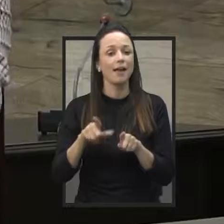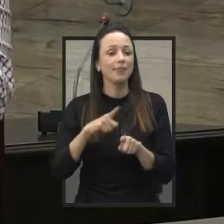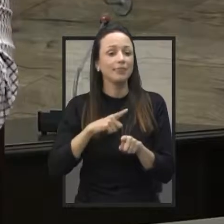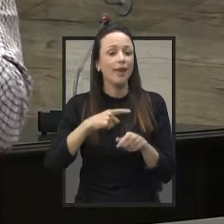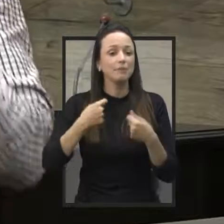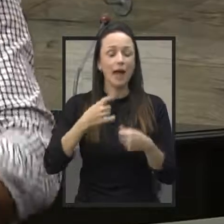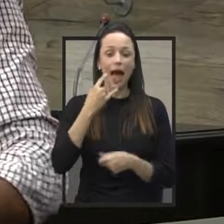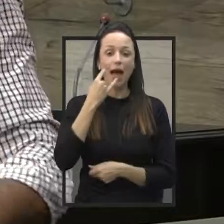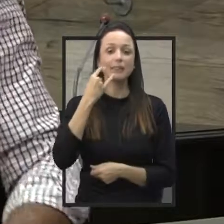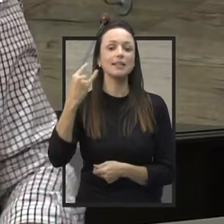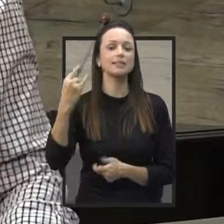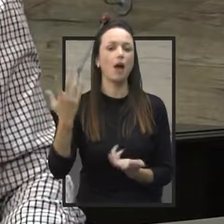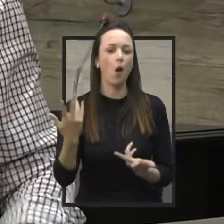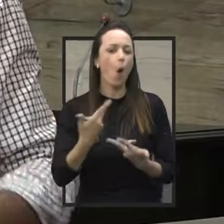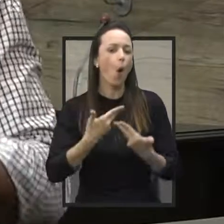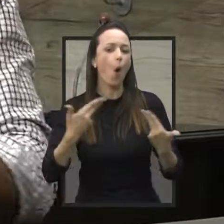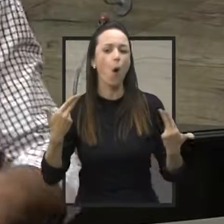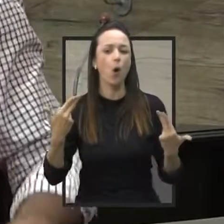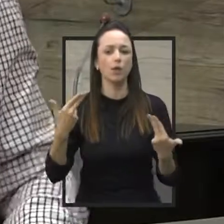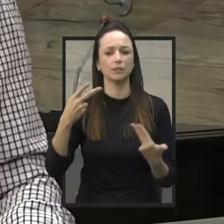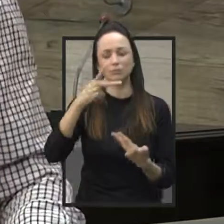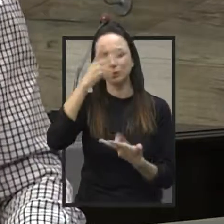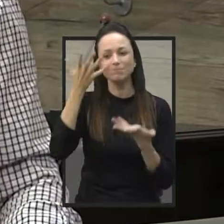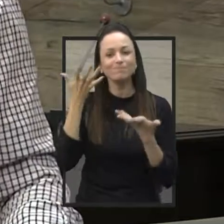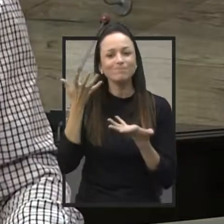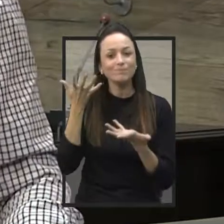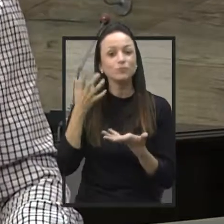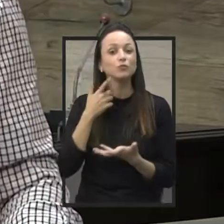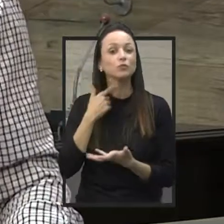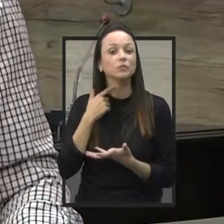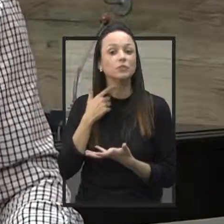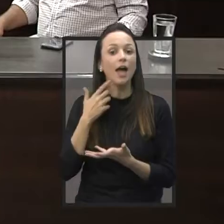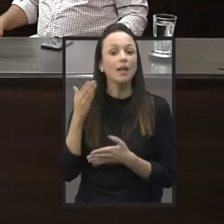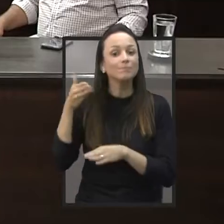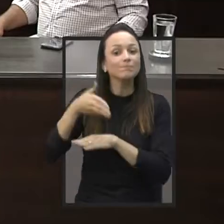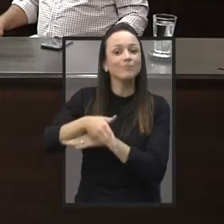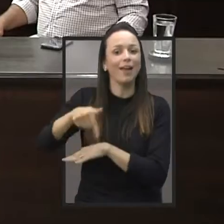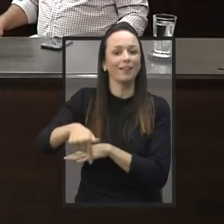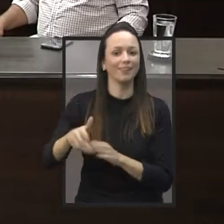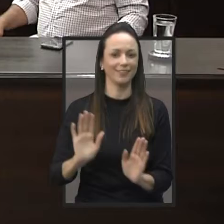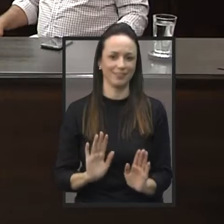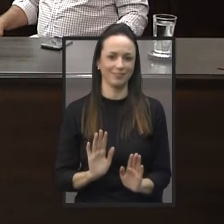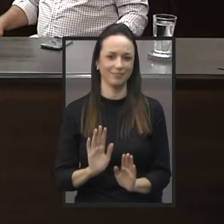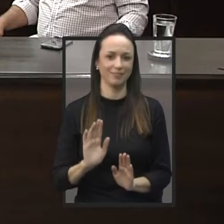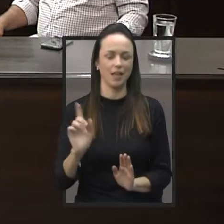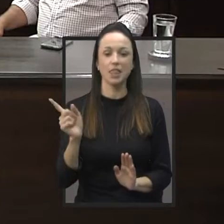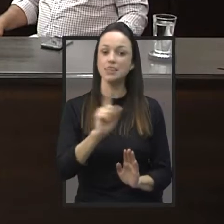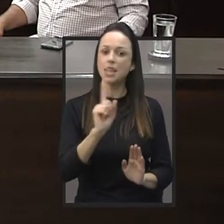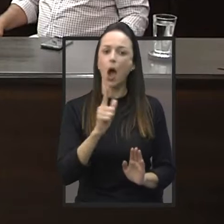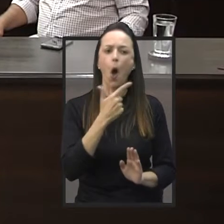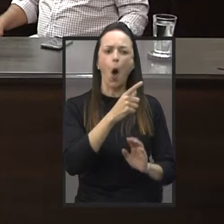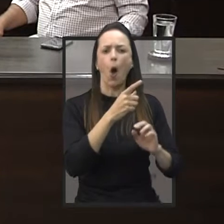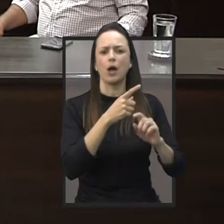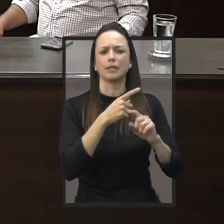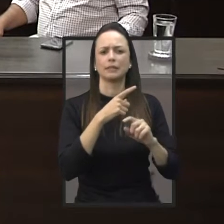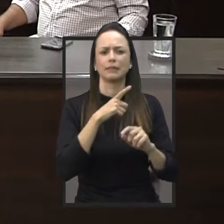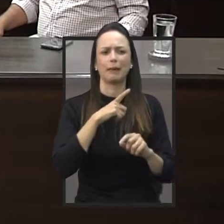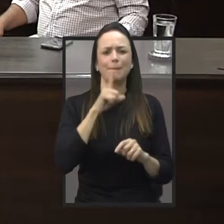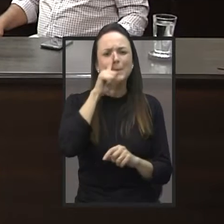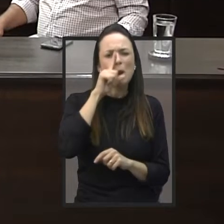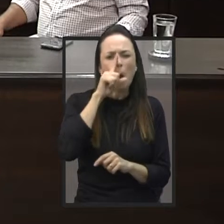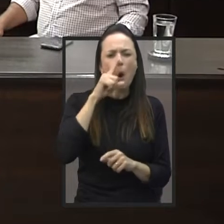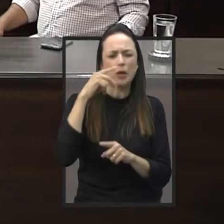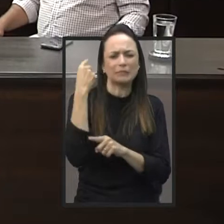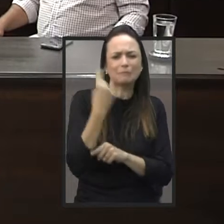Que a gente possa trazer esses eventos para dentro da nossa cidade. E não aquelas provas consideradas abusivas ou que causam